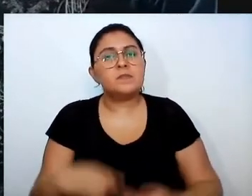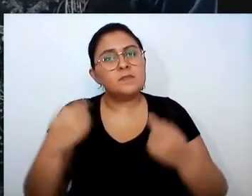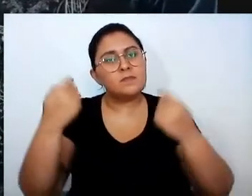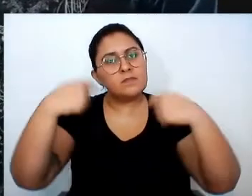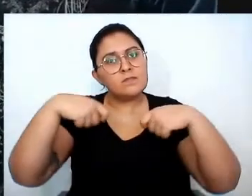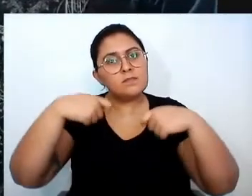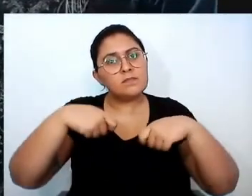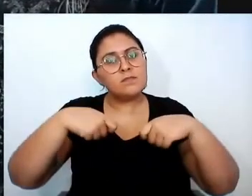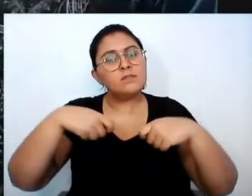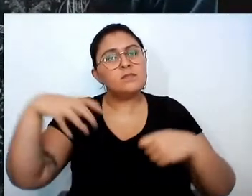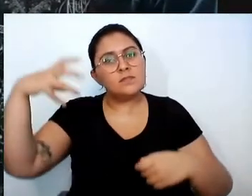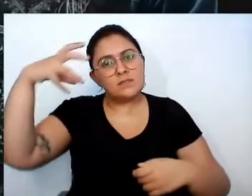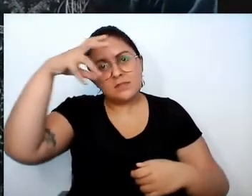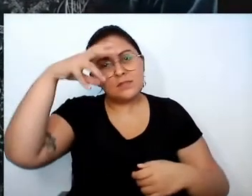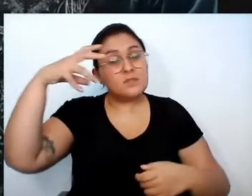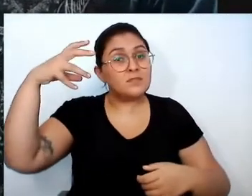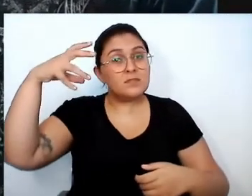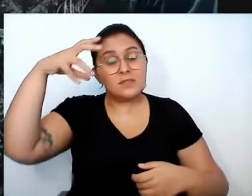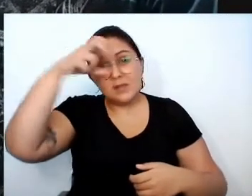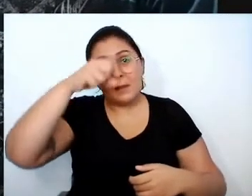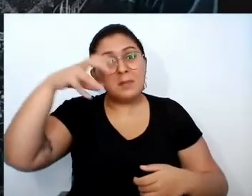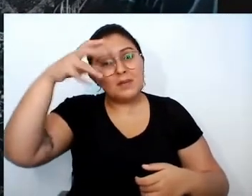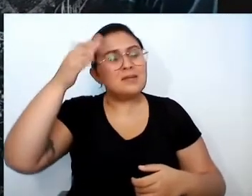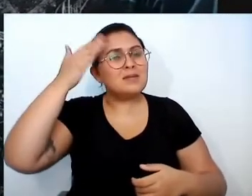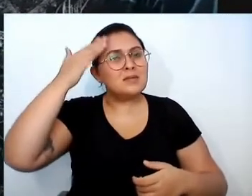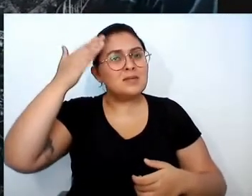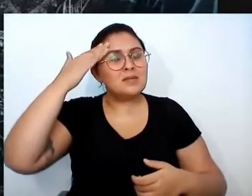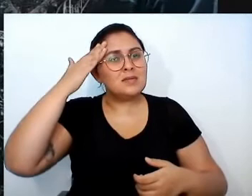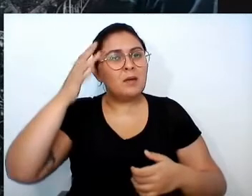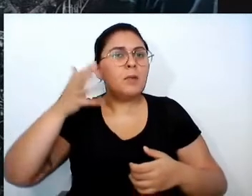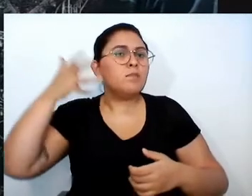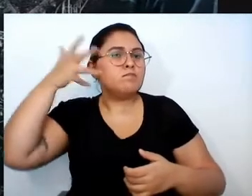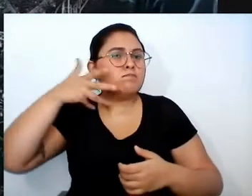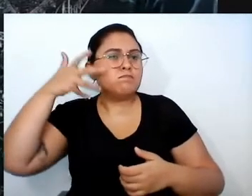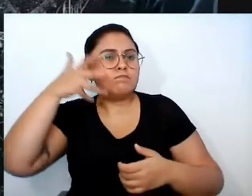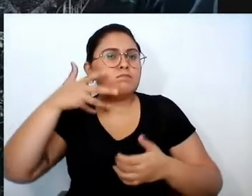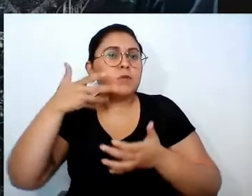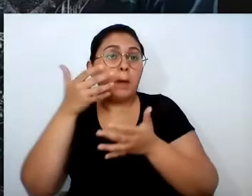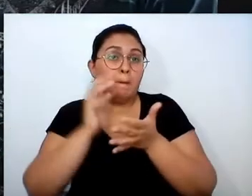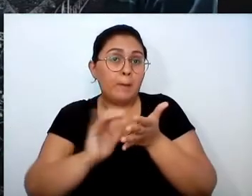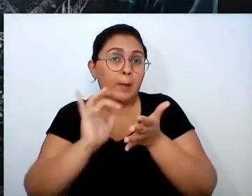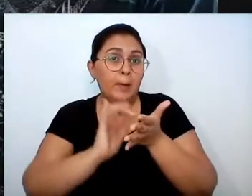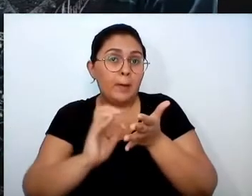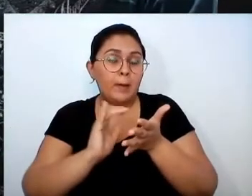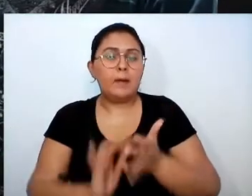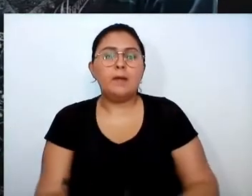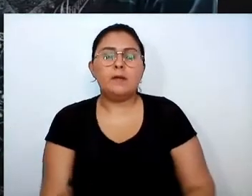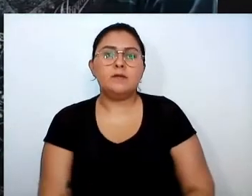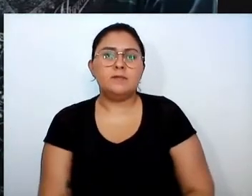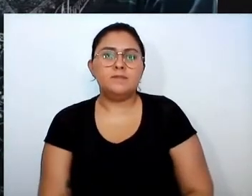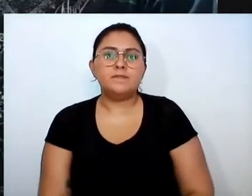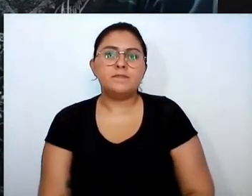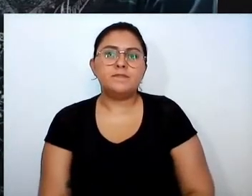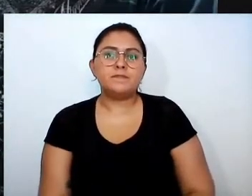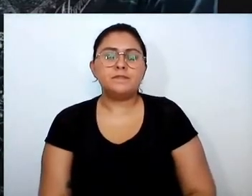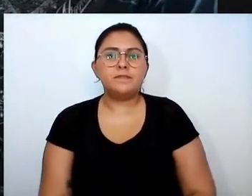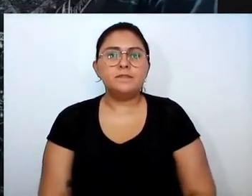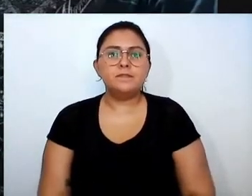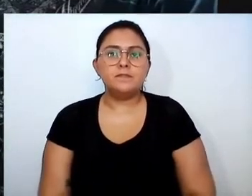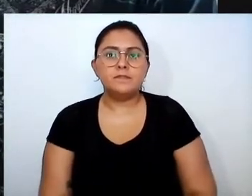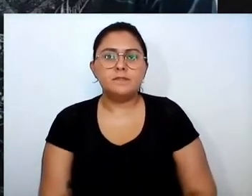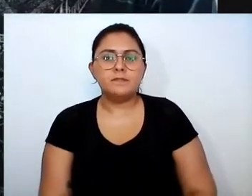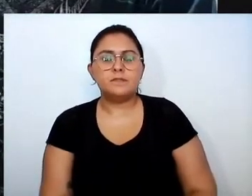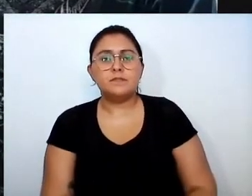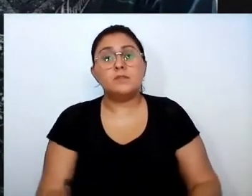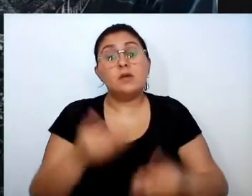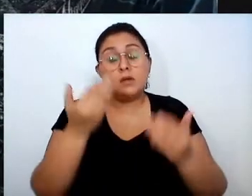precisei ter um domínio suficiente da musicografia Braille, né, para fazer essas provas, né. No caso, a minha foi